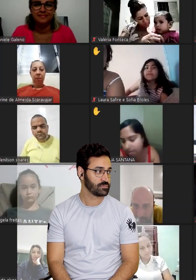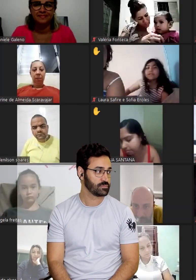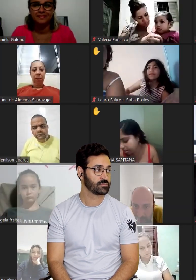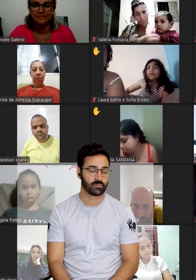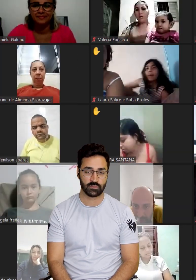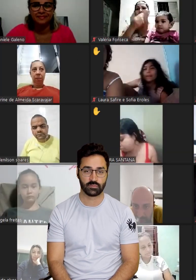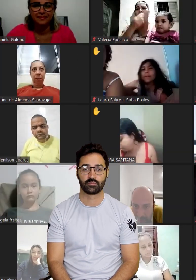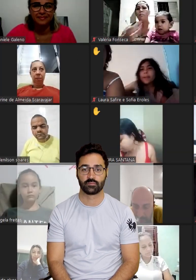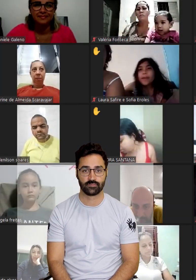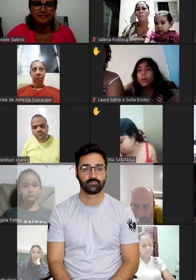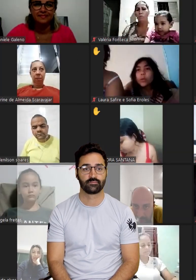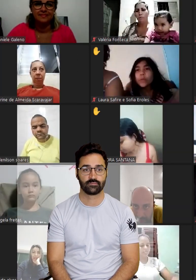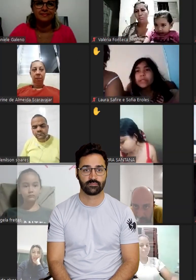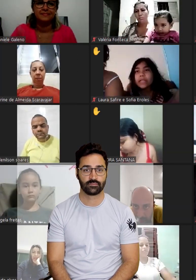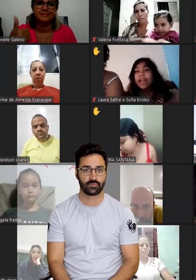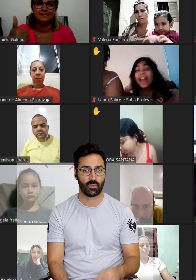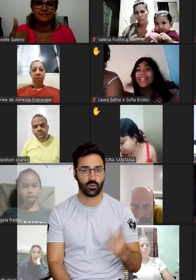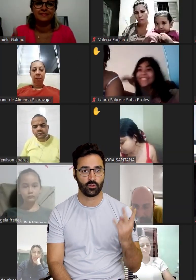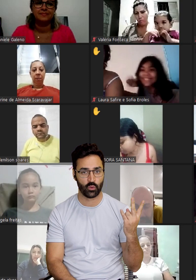São 2 irmãos e uma irmã?